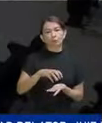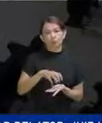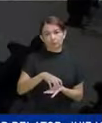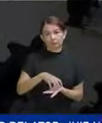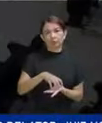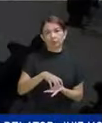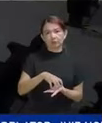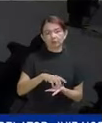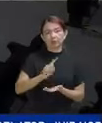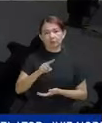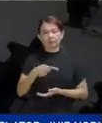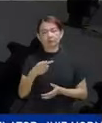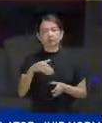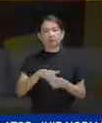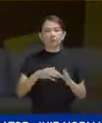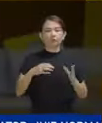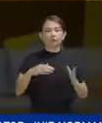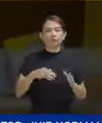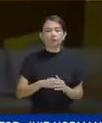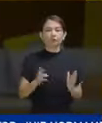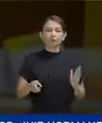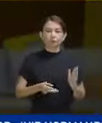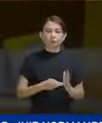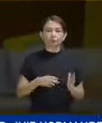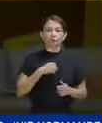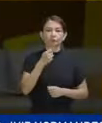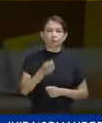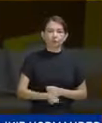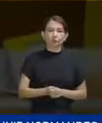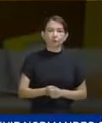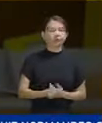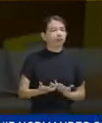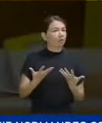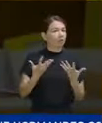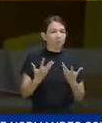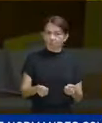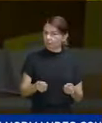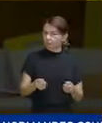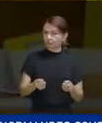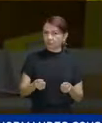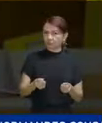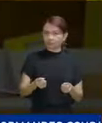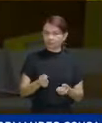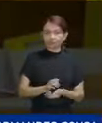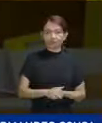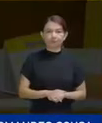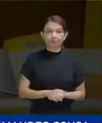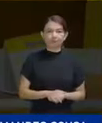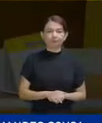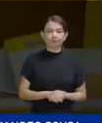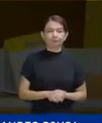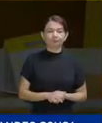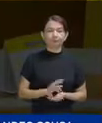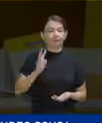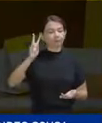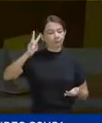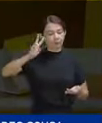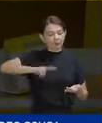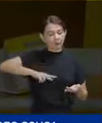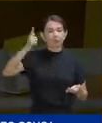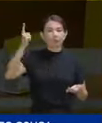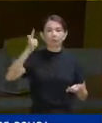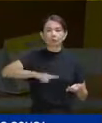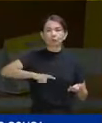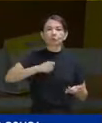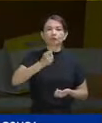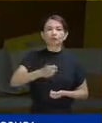juiz relator Normandes Souza, pela improcedência, pediu vista à juíza Paula